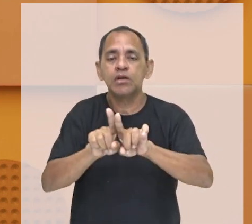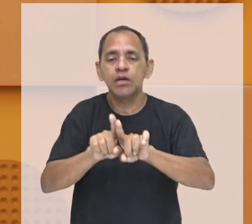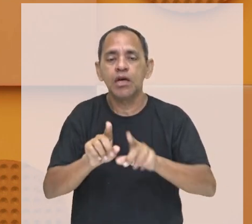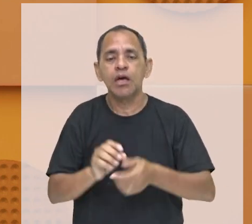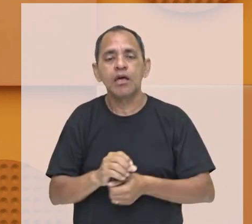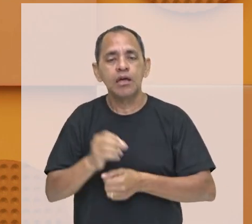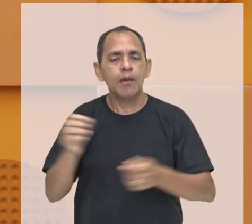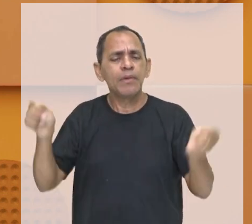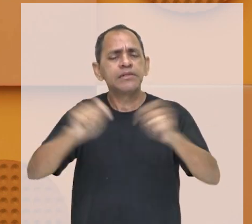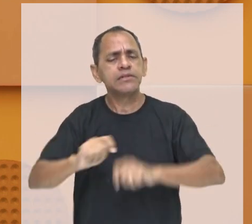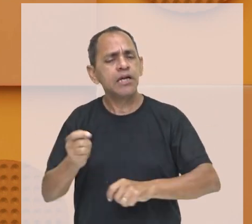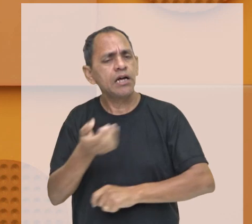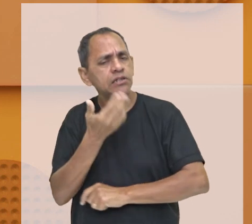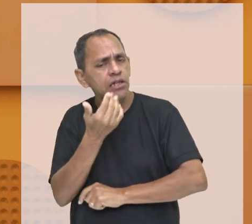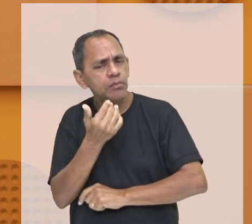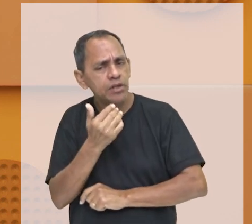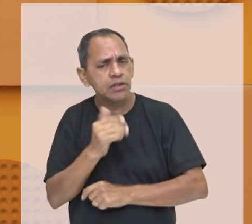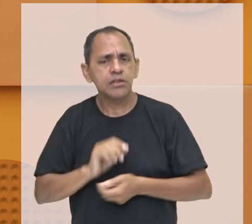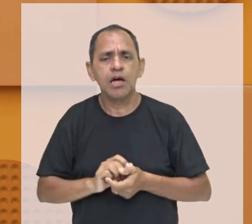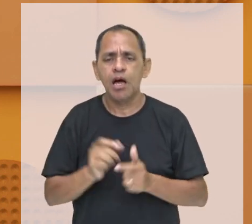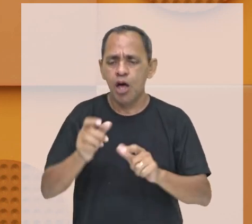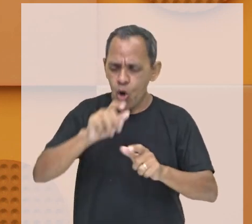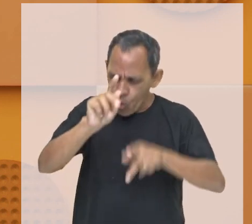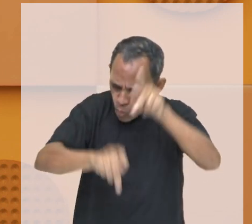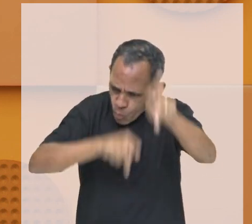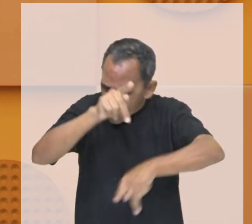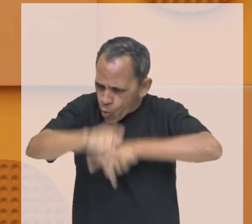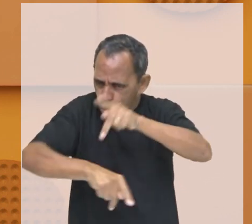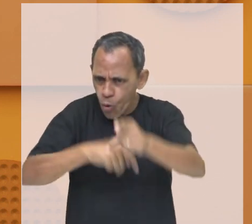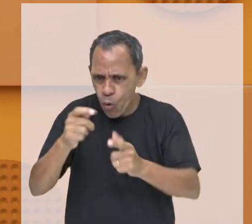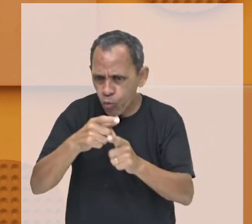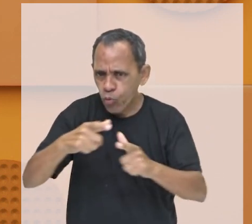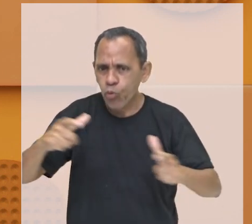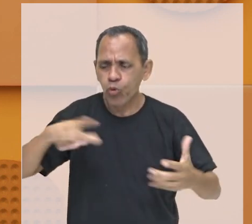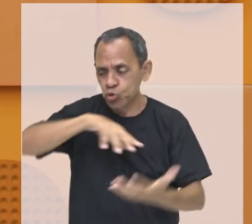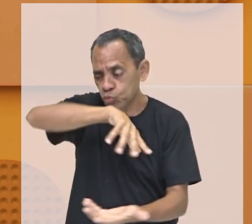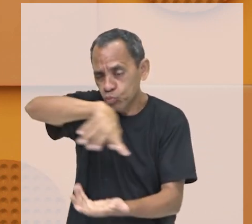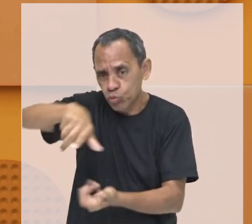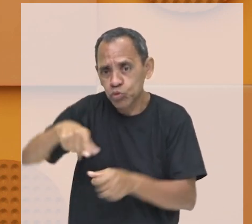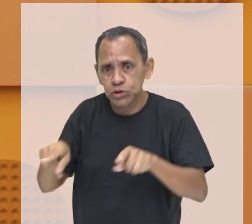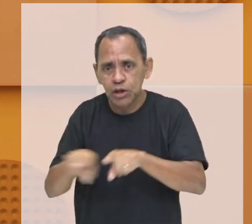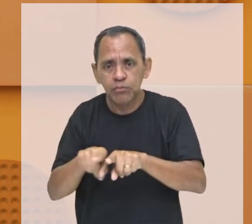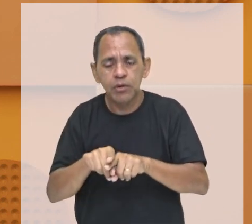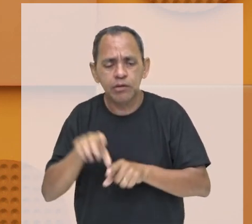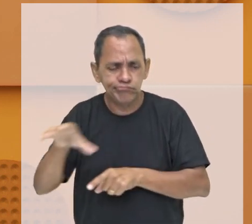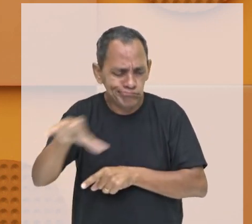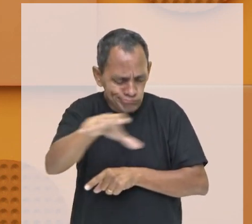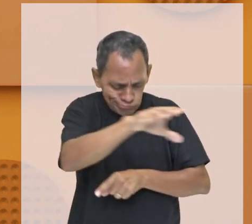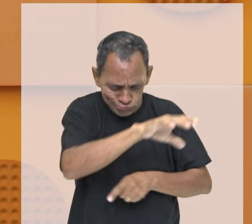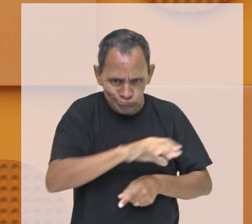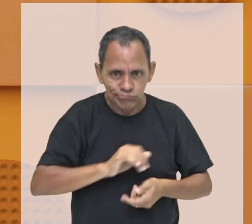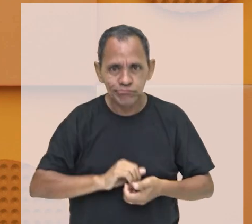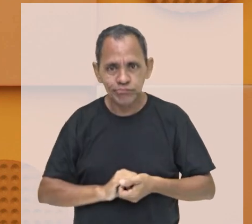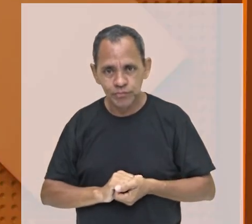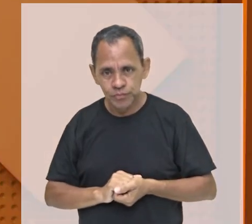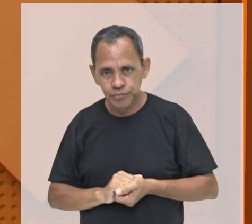uma população global em crescimento e reduziu a insegurança alimentar em muitas regiões.